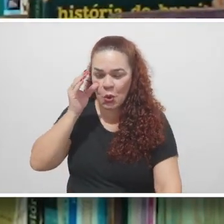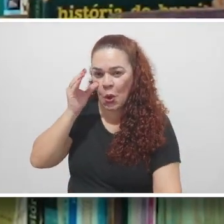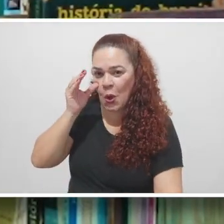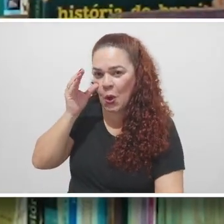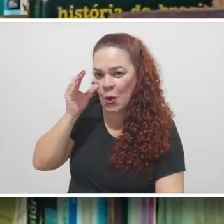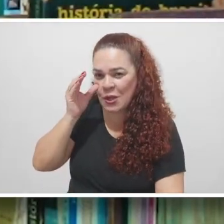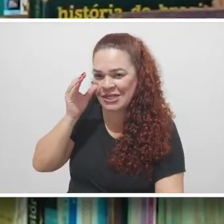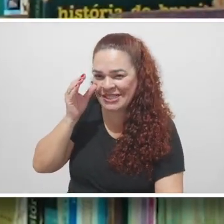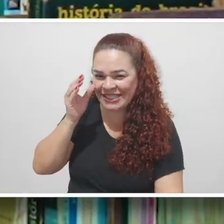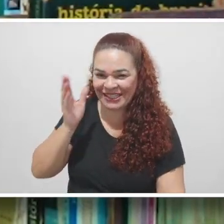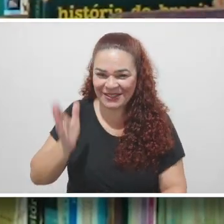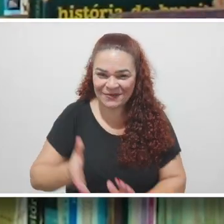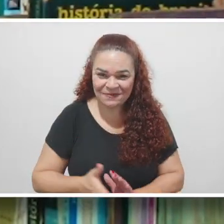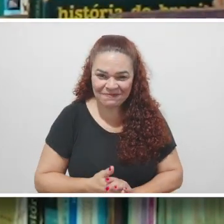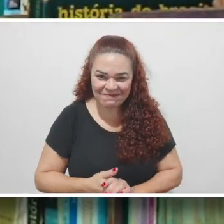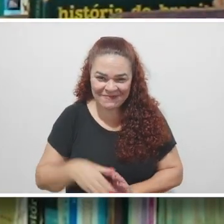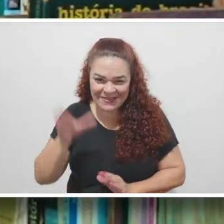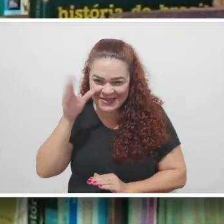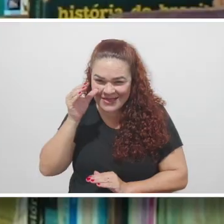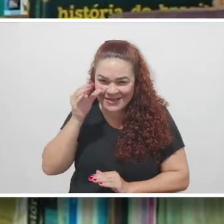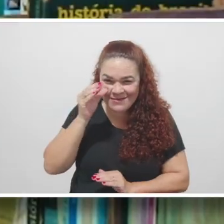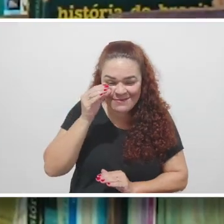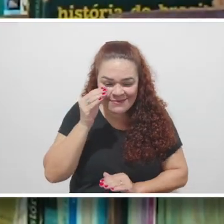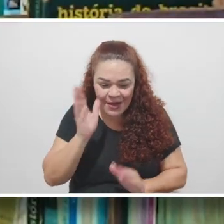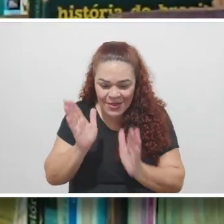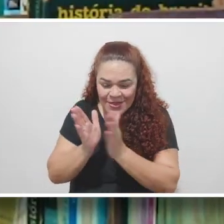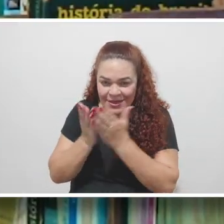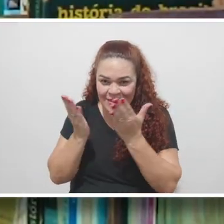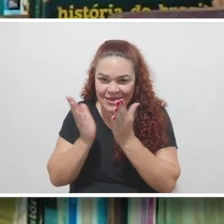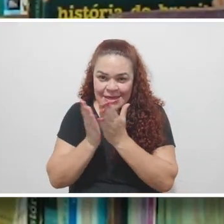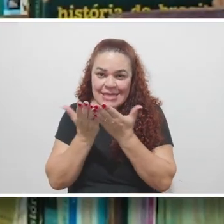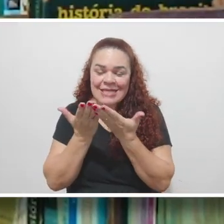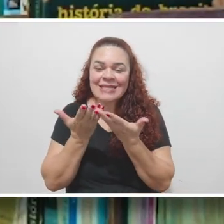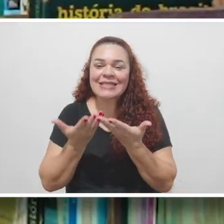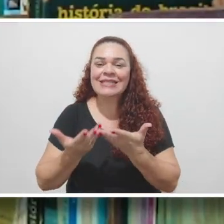Curiosa, ela não podia deixar de xeretar.